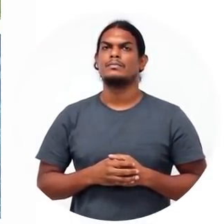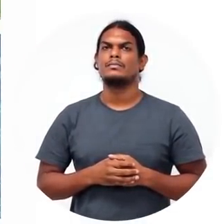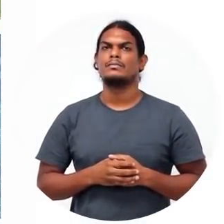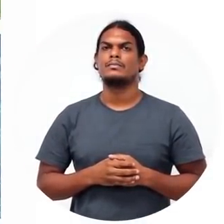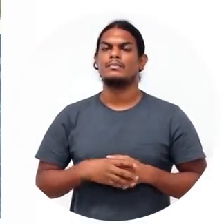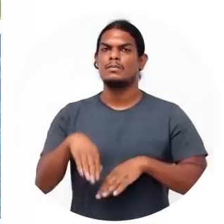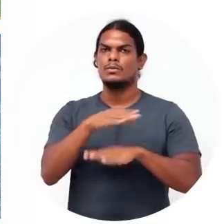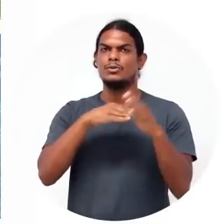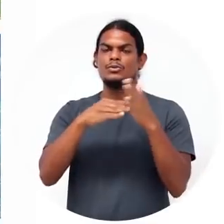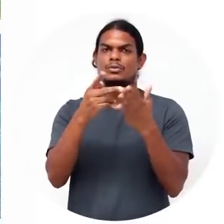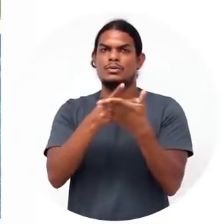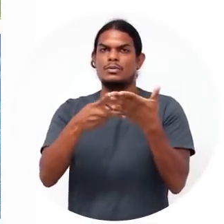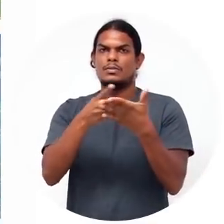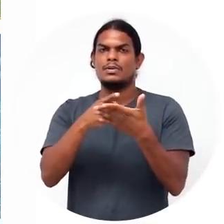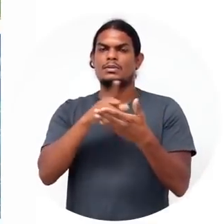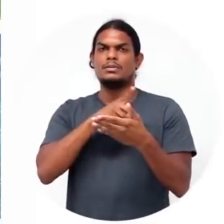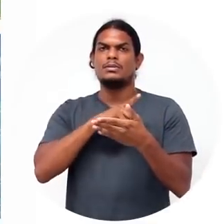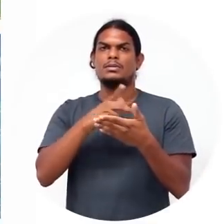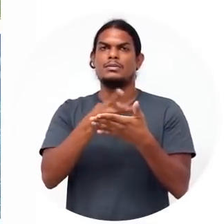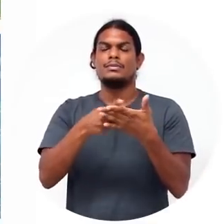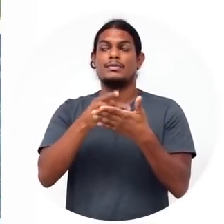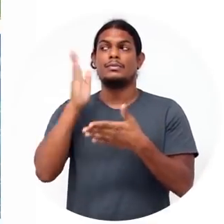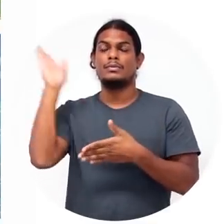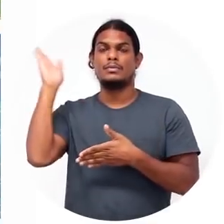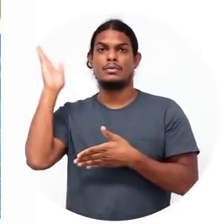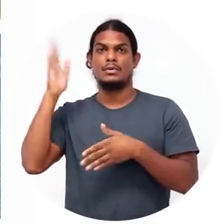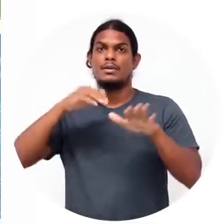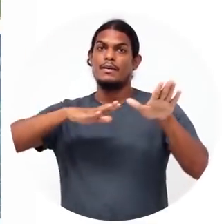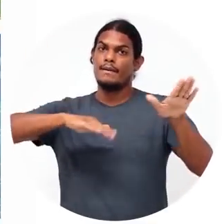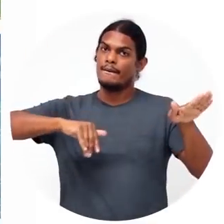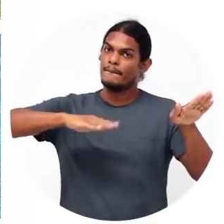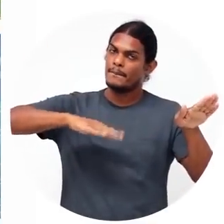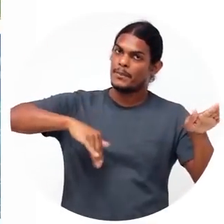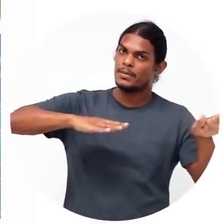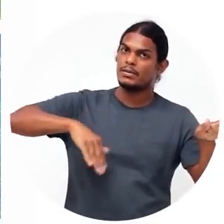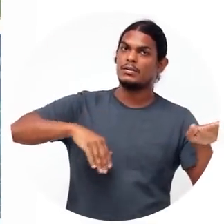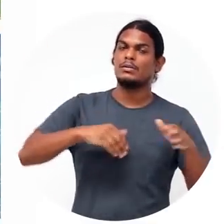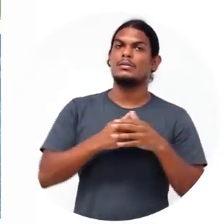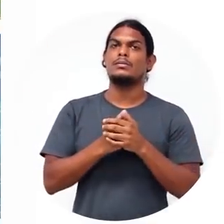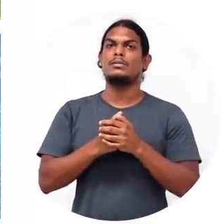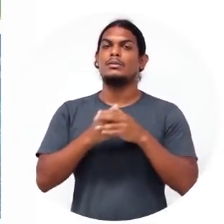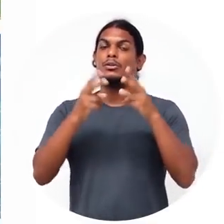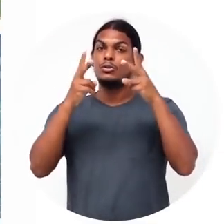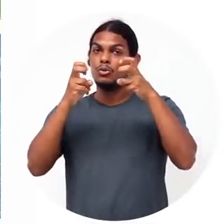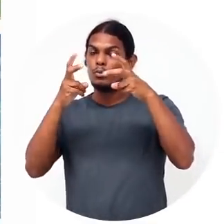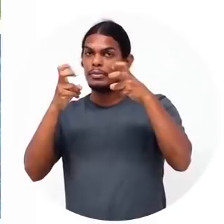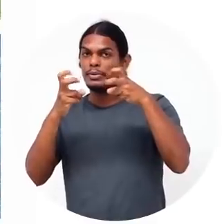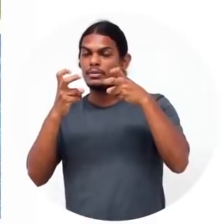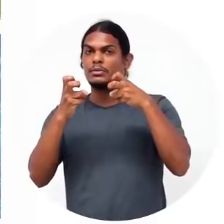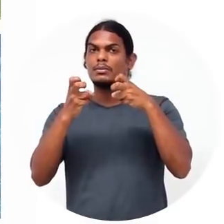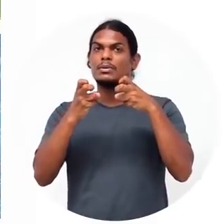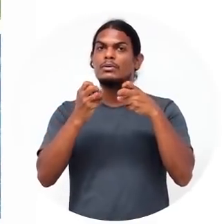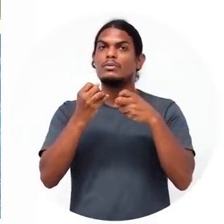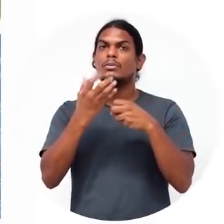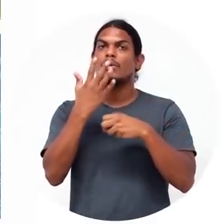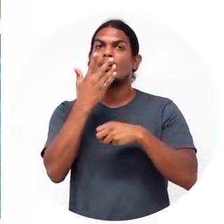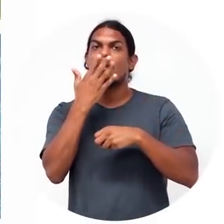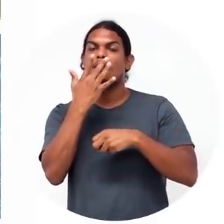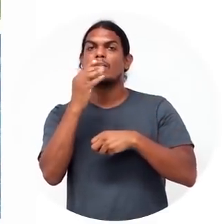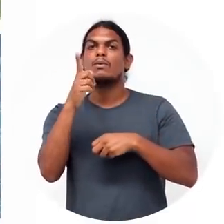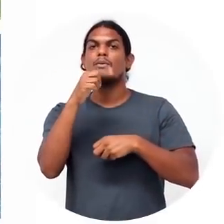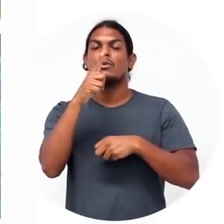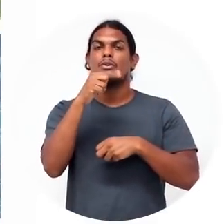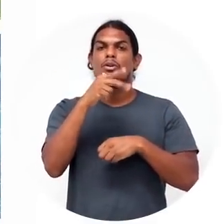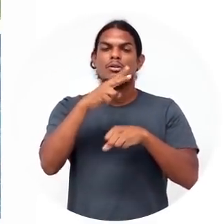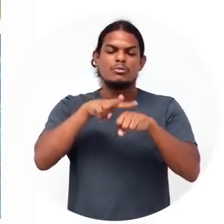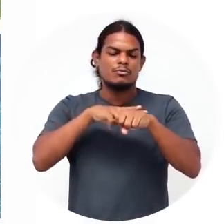muito a questão da natureza. Então, nessa primeira imagem tem uma praia, onde eu estou observando essa cor da água aqui, que vai de um verde e